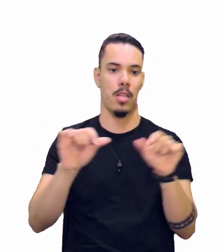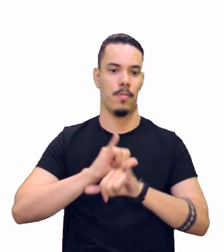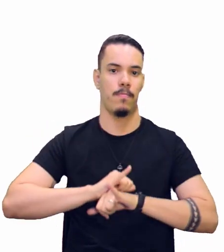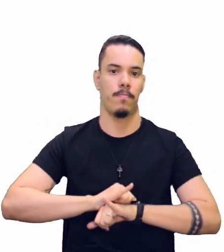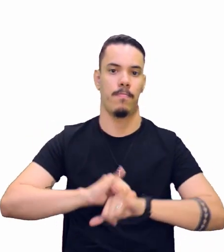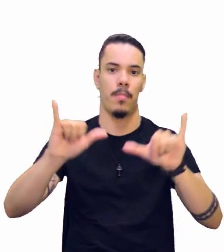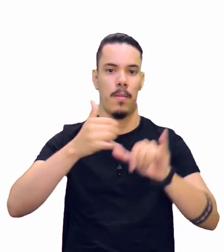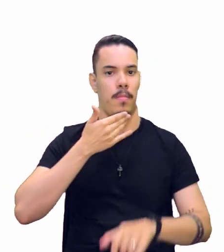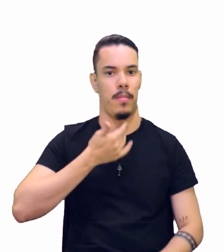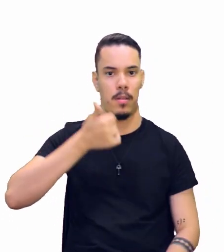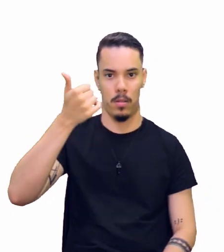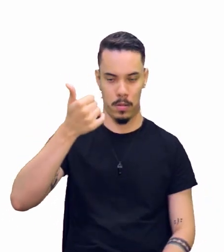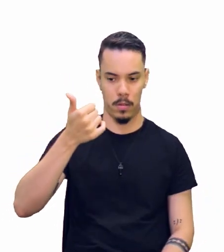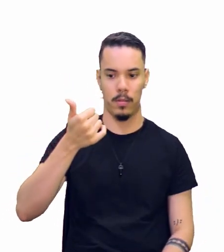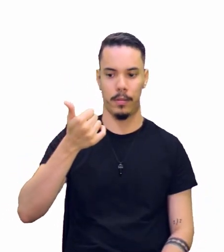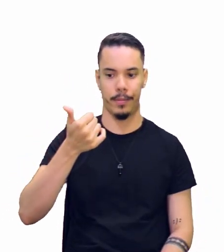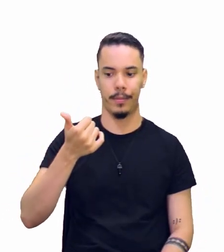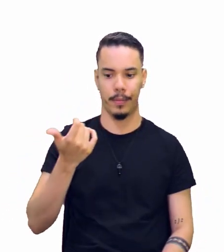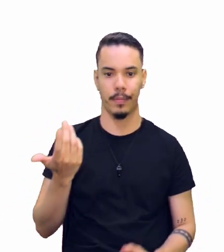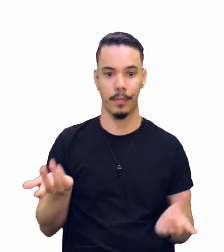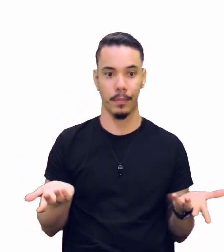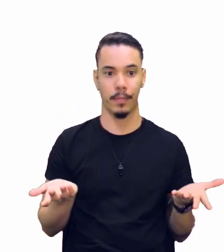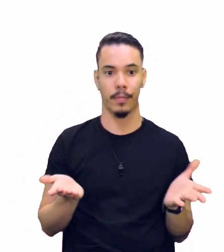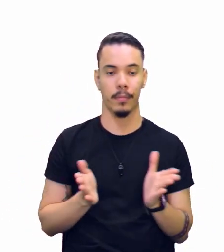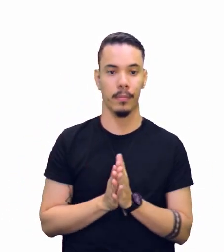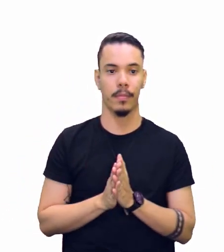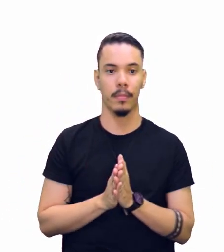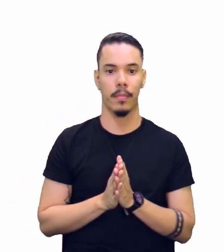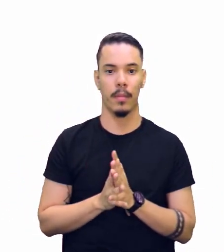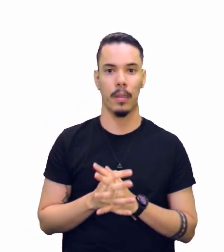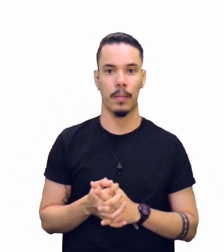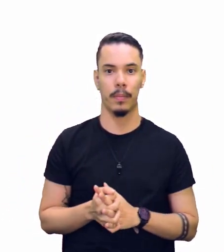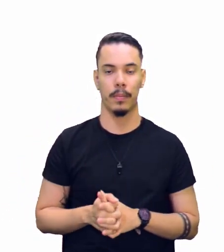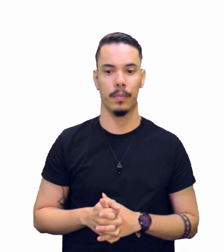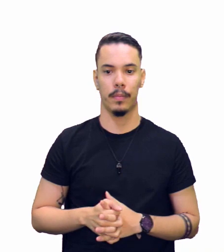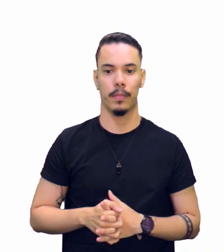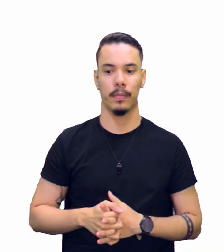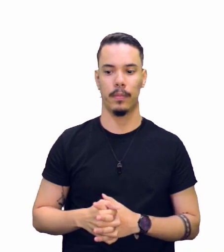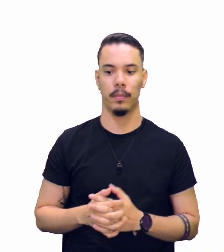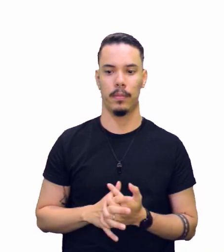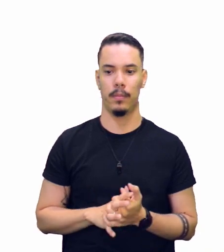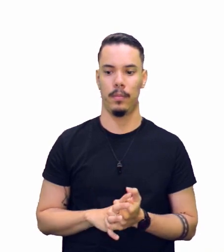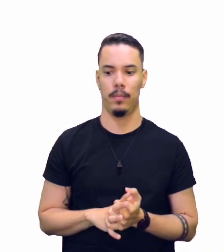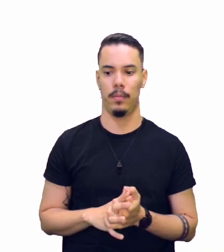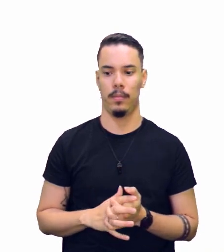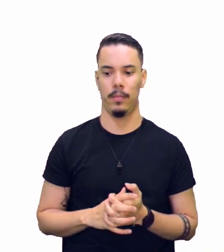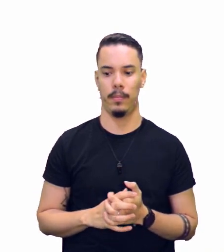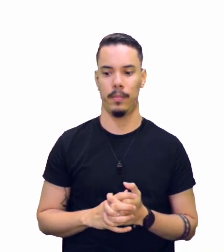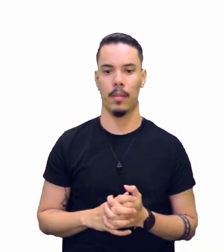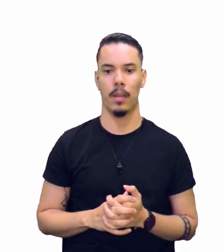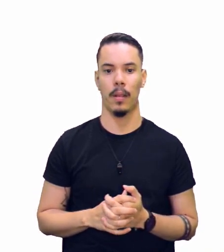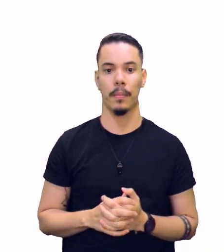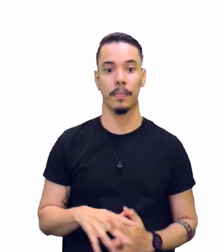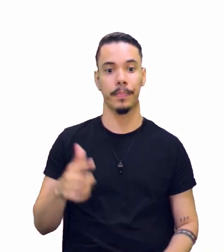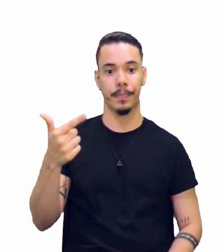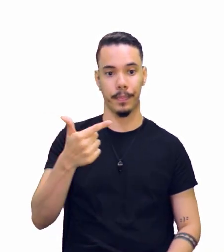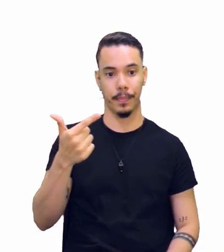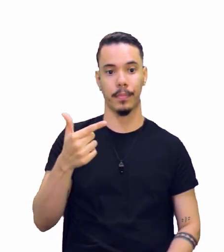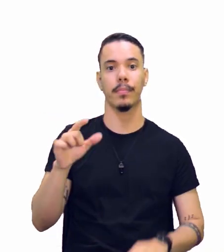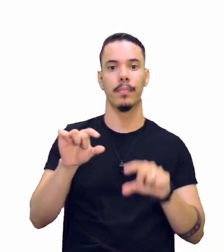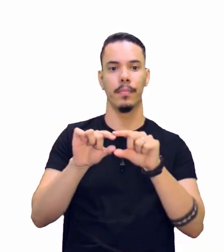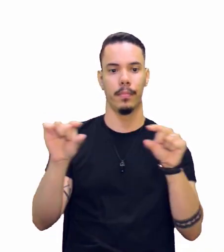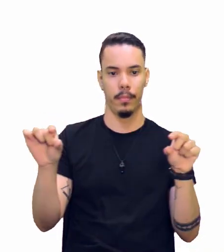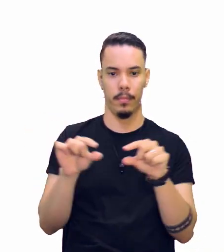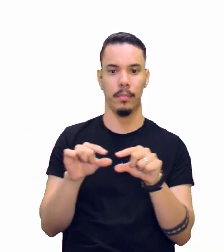ela é passada melhor. Então, people die if they don't eat. E na minha segunda frase, eu tenho aí uma